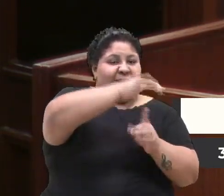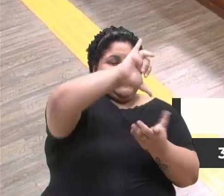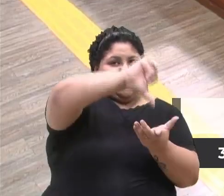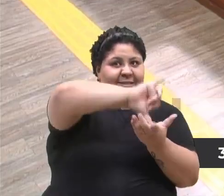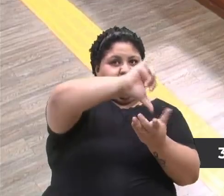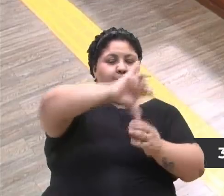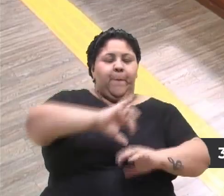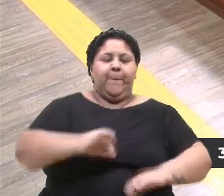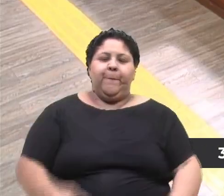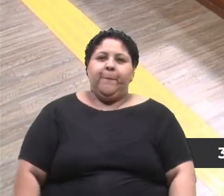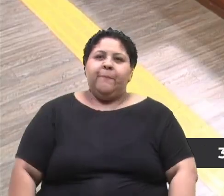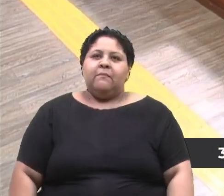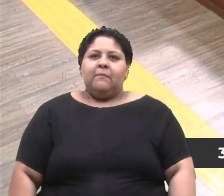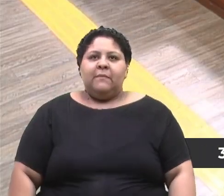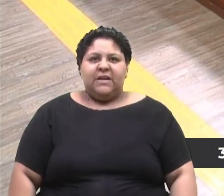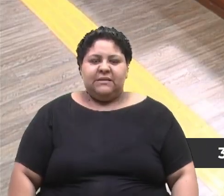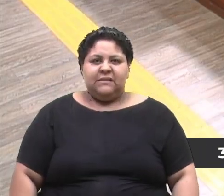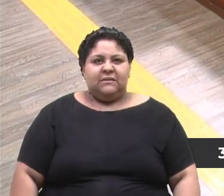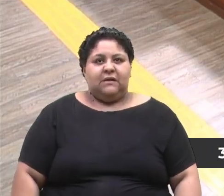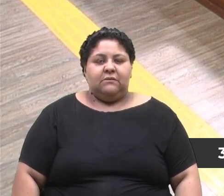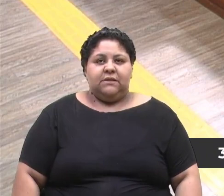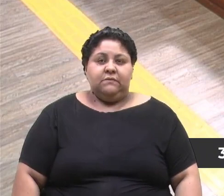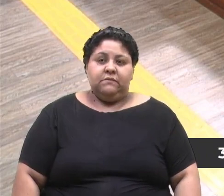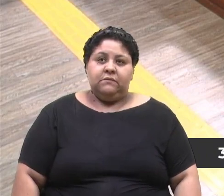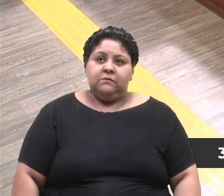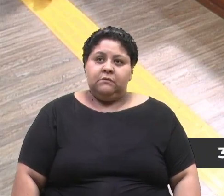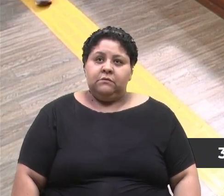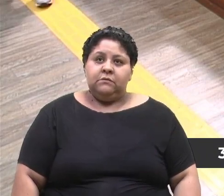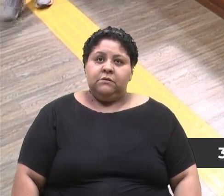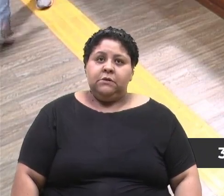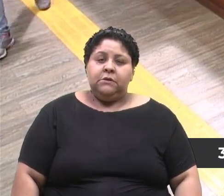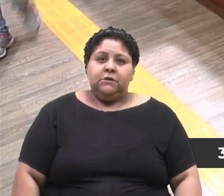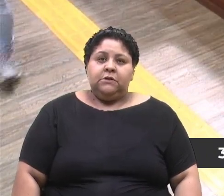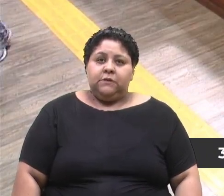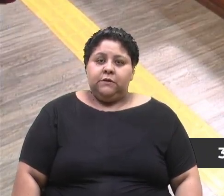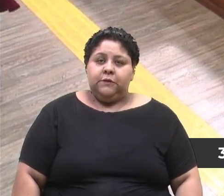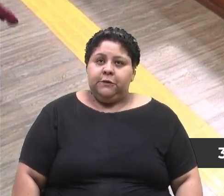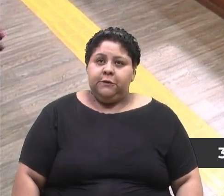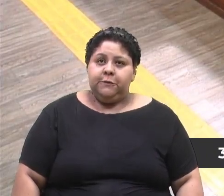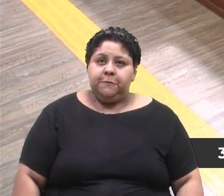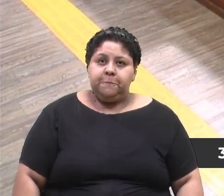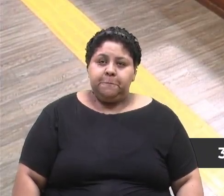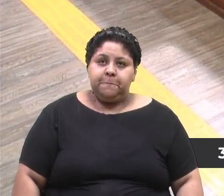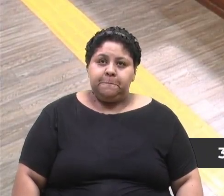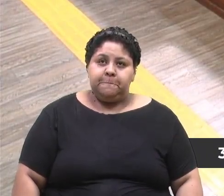Obrigado, André. Deixa só o ferro aqui, já vou ali.